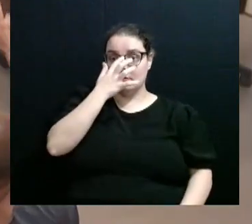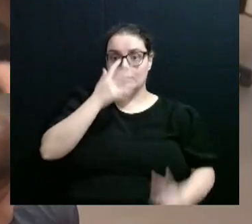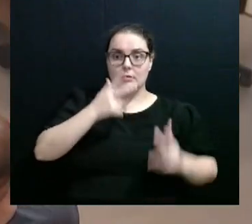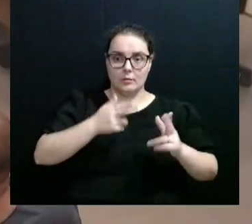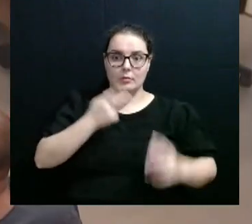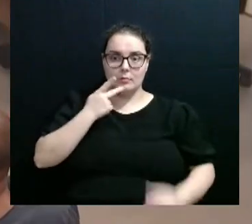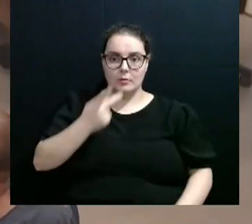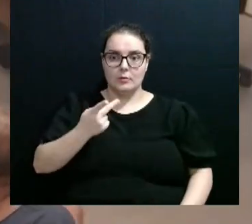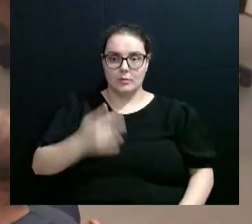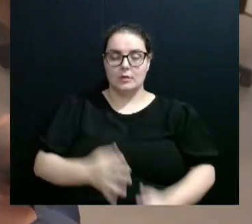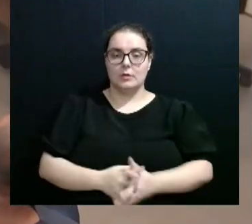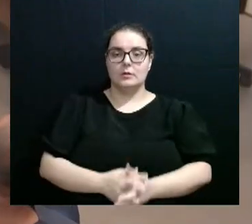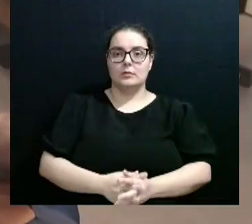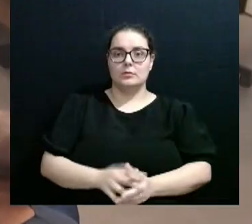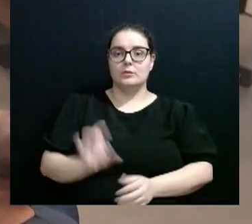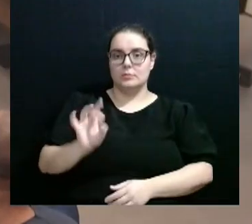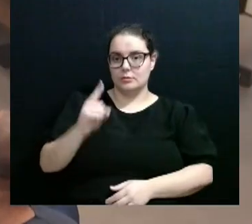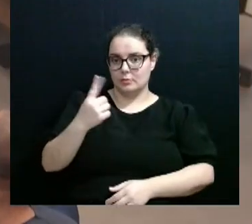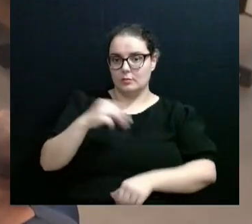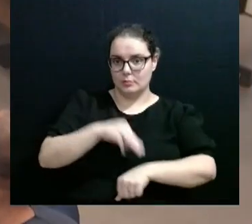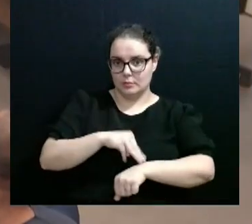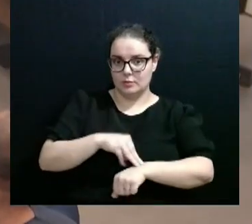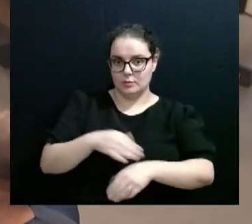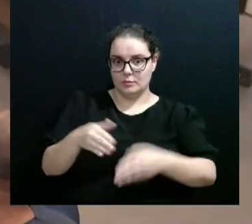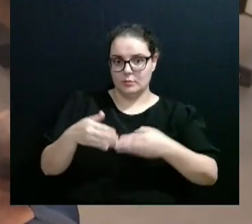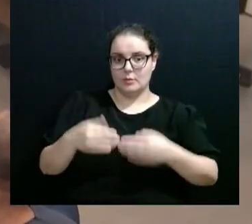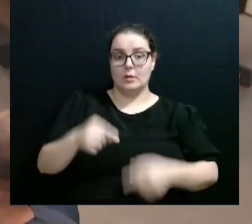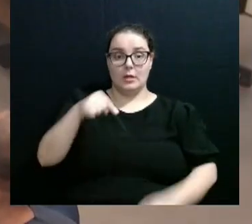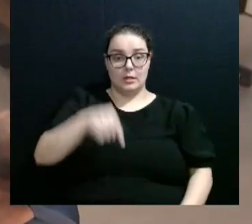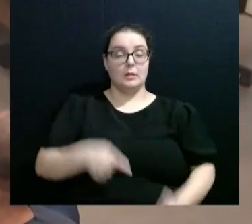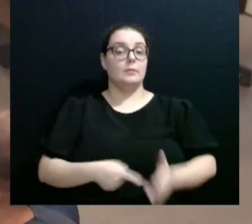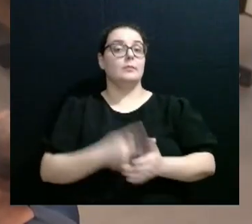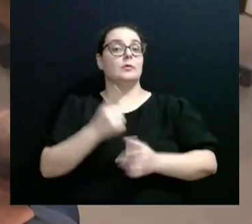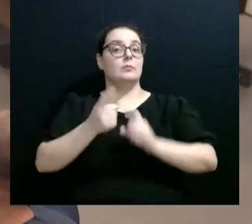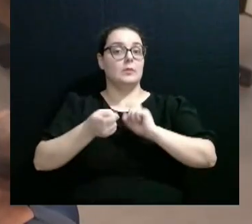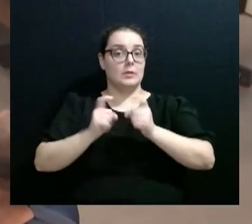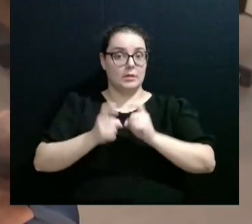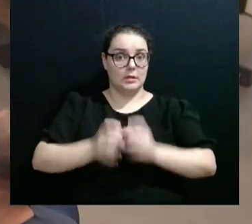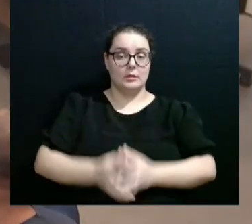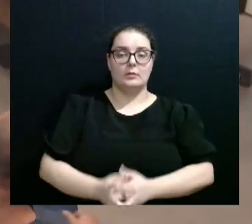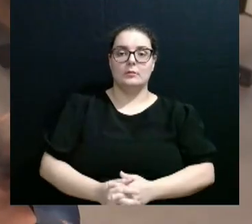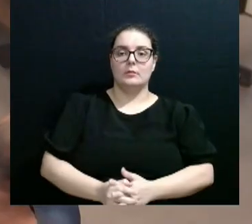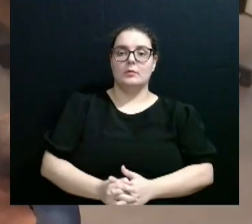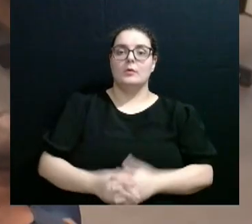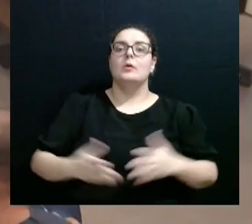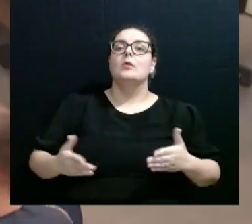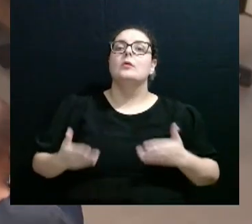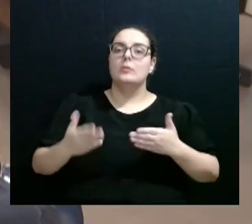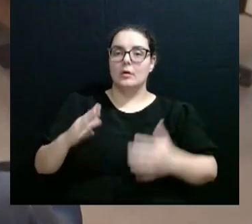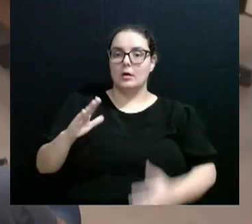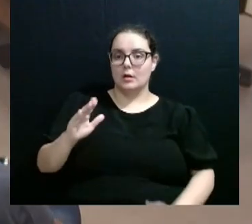só um minutinho, por favor. Como eu tinha dito, essa é a primeira reunião, correto? Hoje nós trouxemos aqui a Carol.